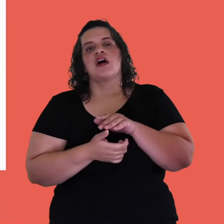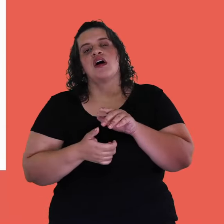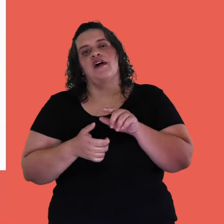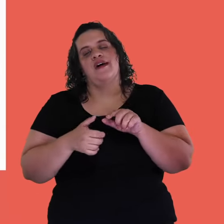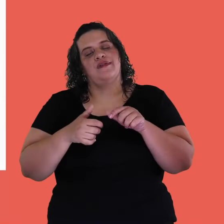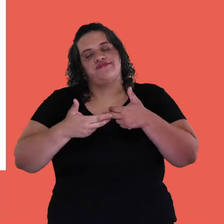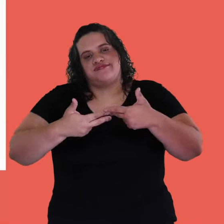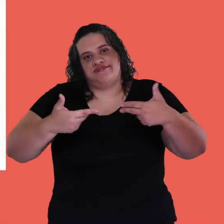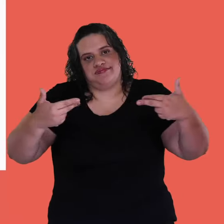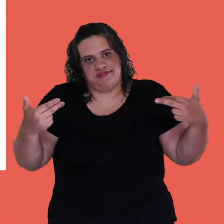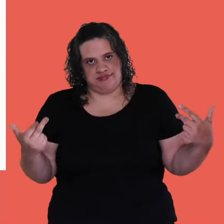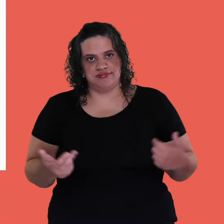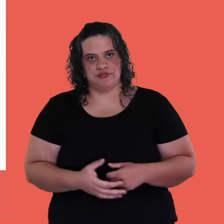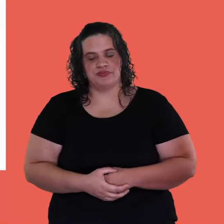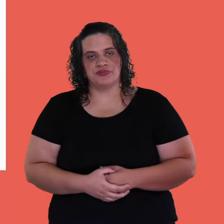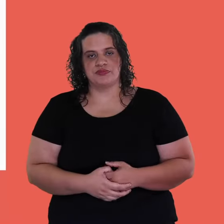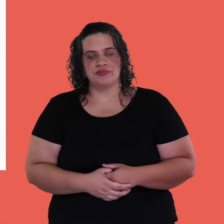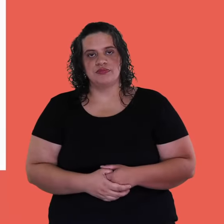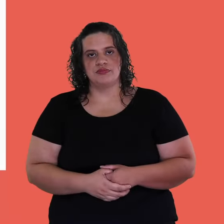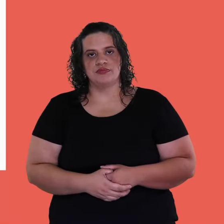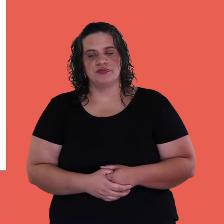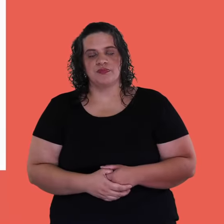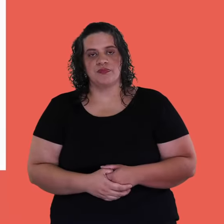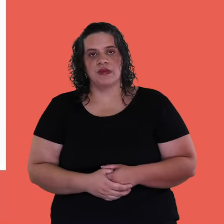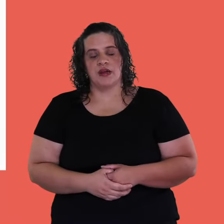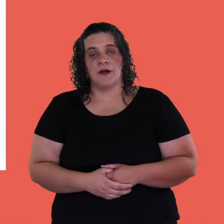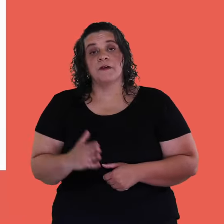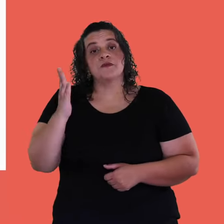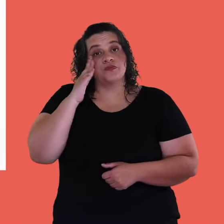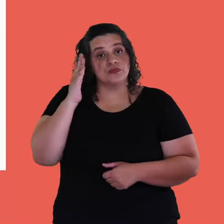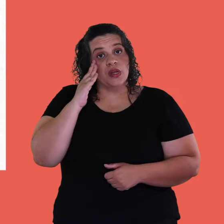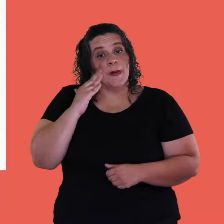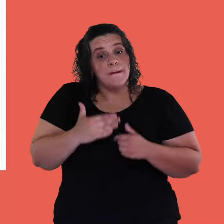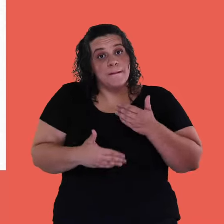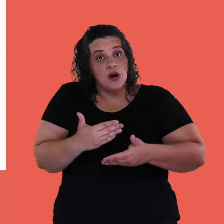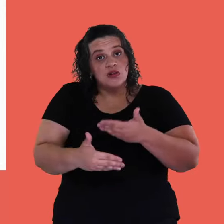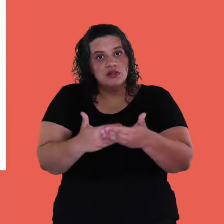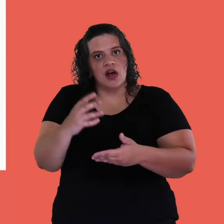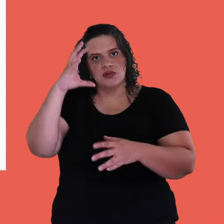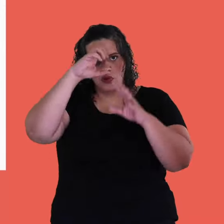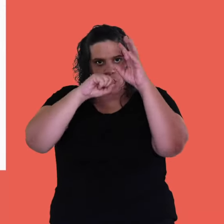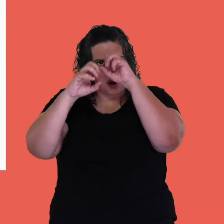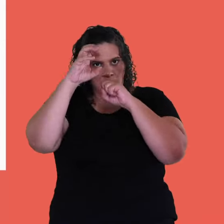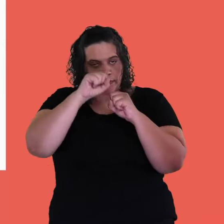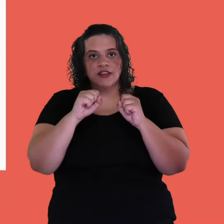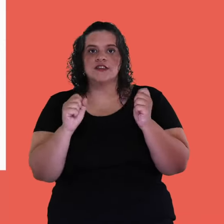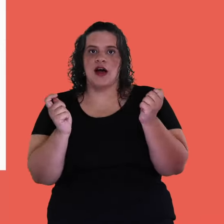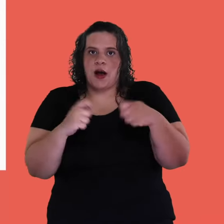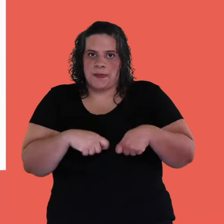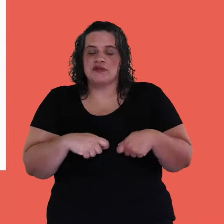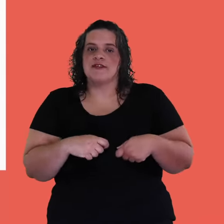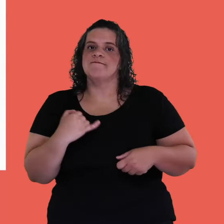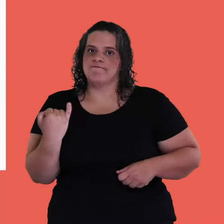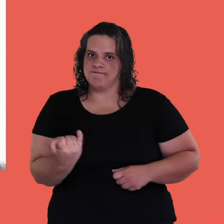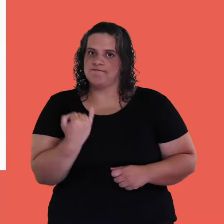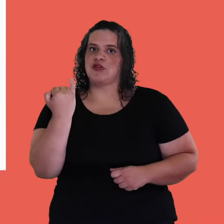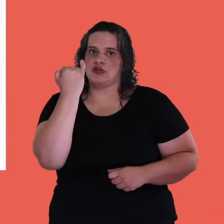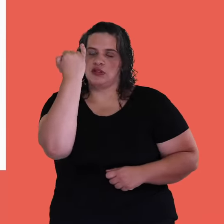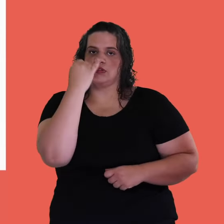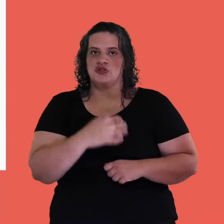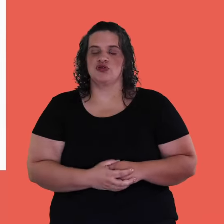sociais e social media e por aí em diante. Entendo que processos de capacitação eles são sempre muito